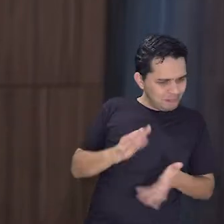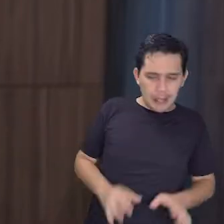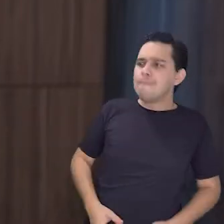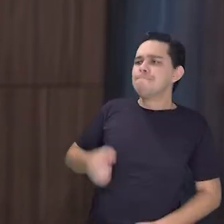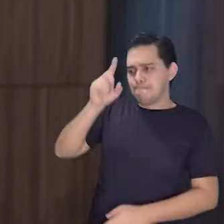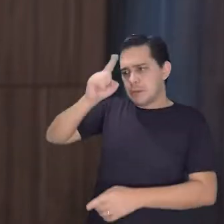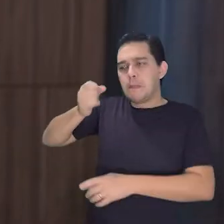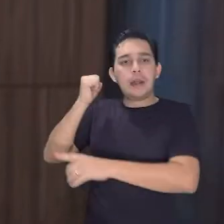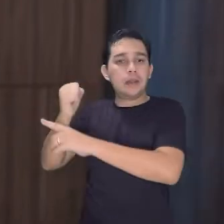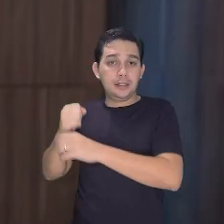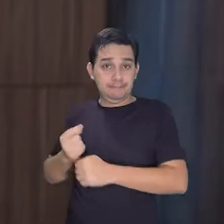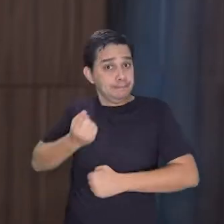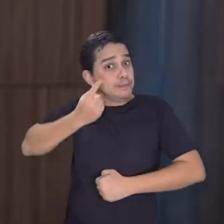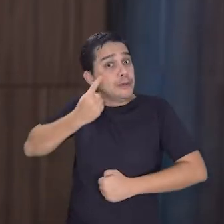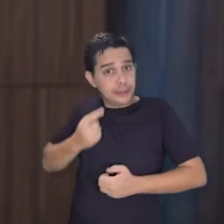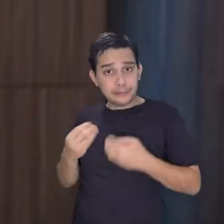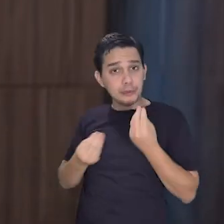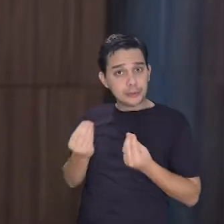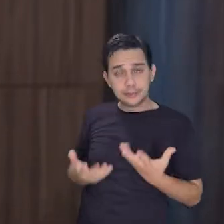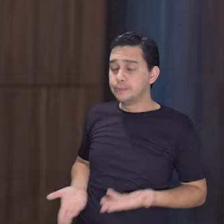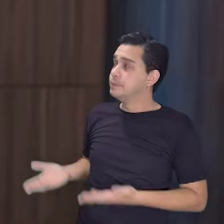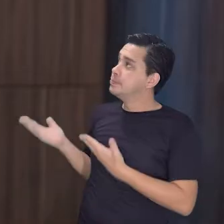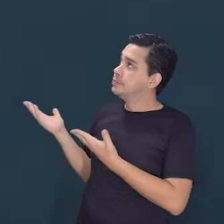no quadro Conheça a atuação do